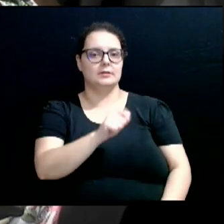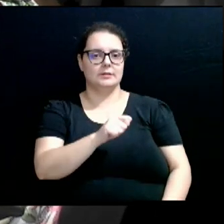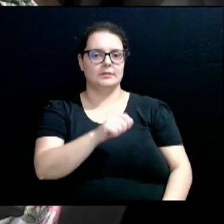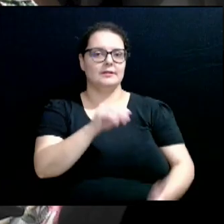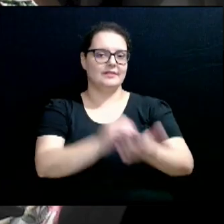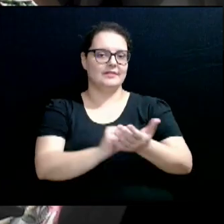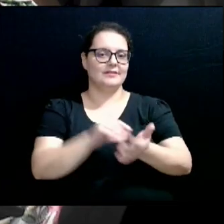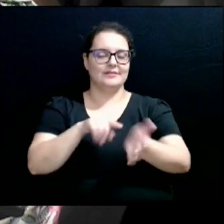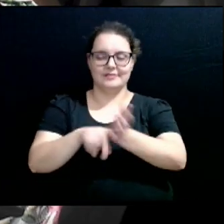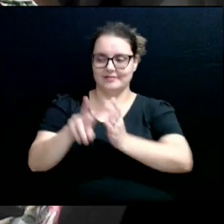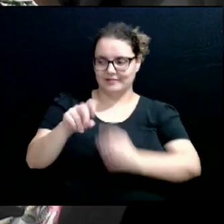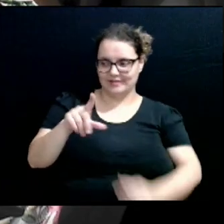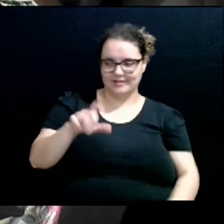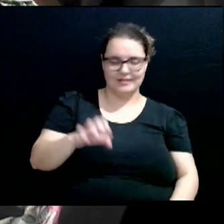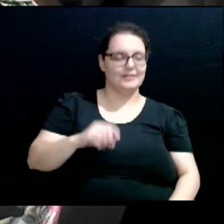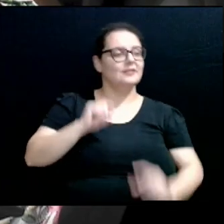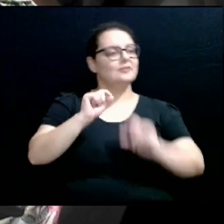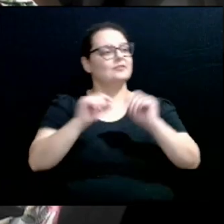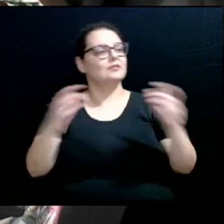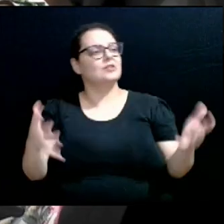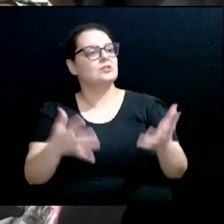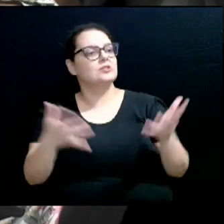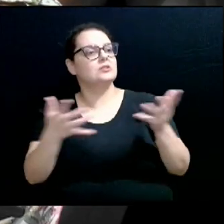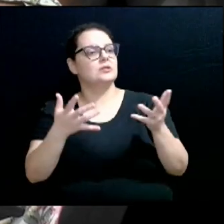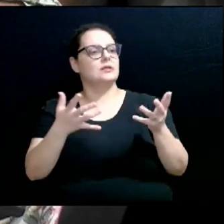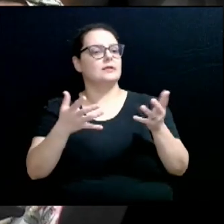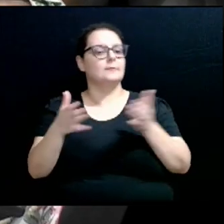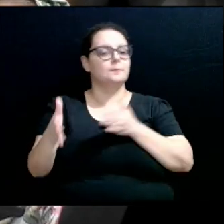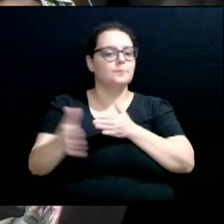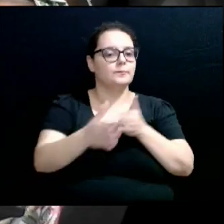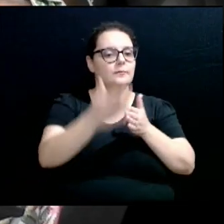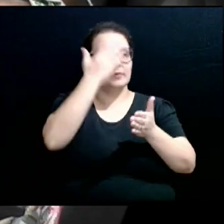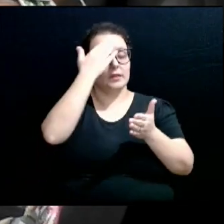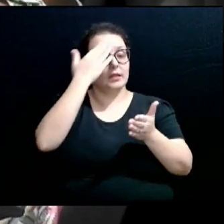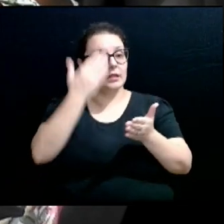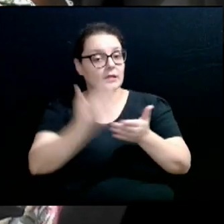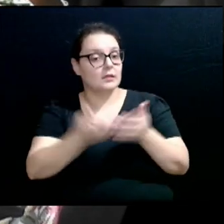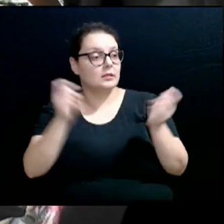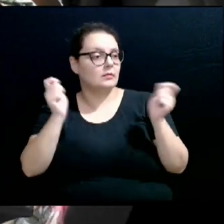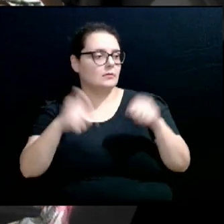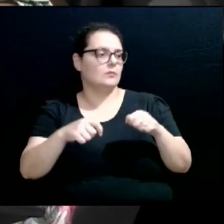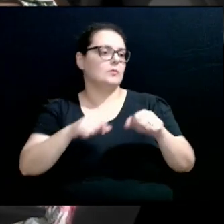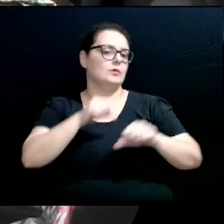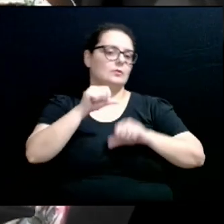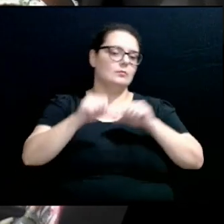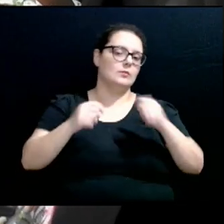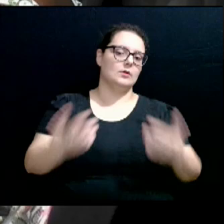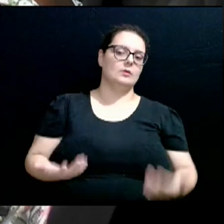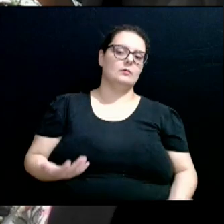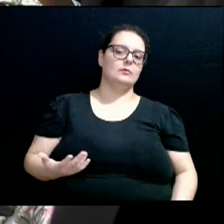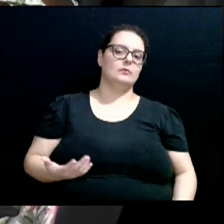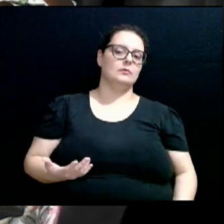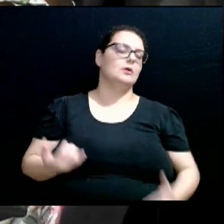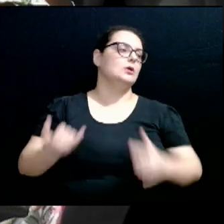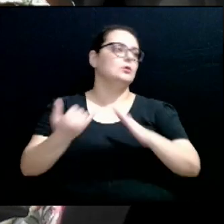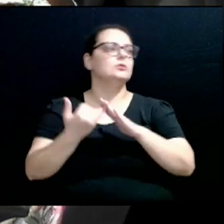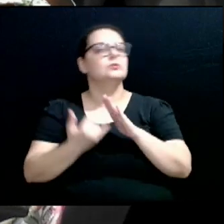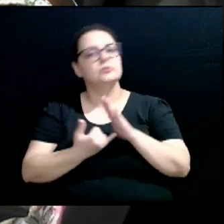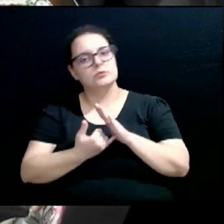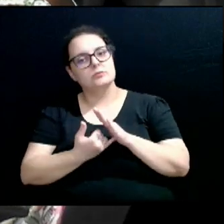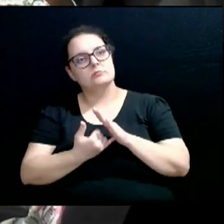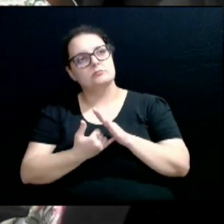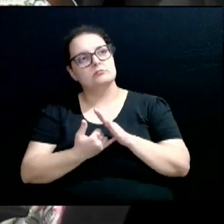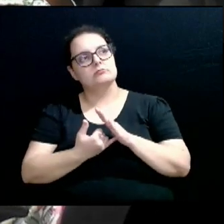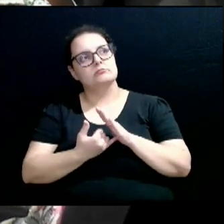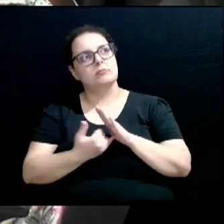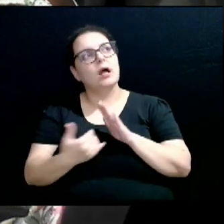te motiva a seguir acreditando, né, na possibilidade de uma transformação institucional, mesmo diante desses desafios que a gente